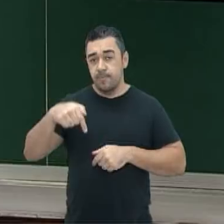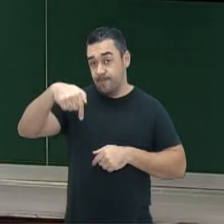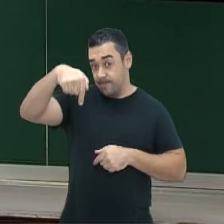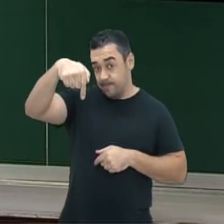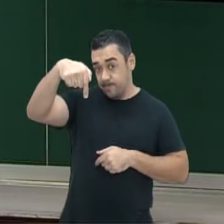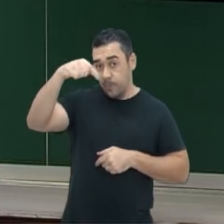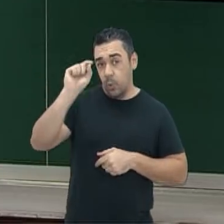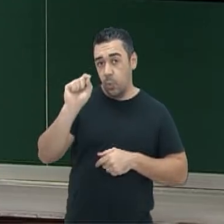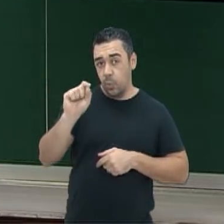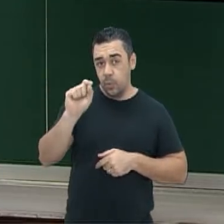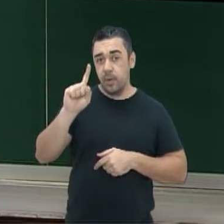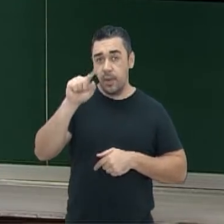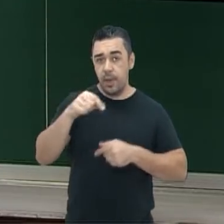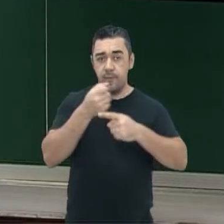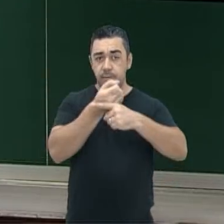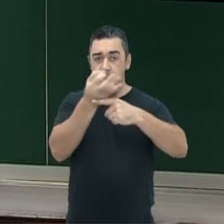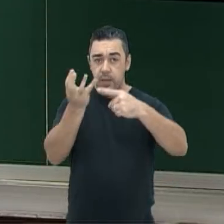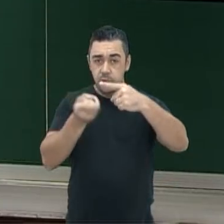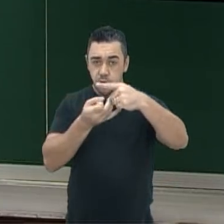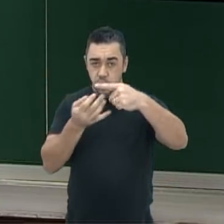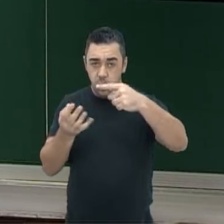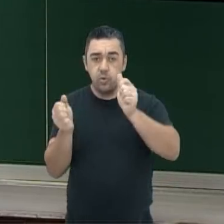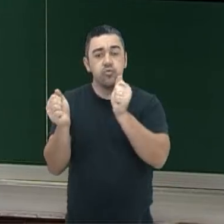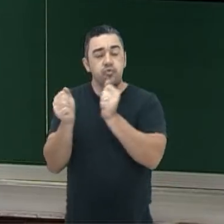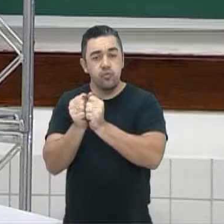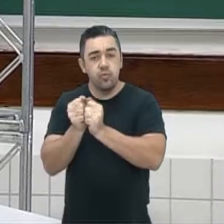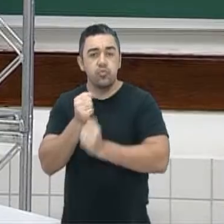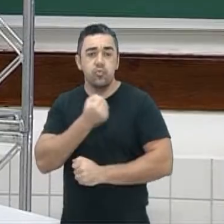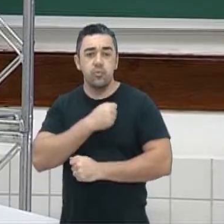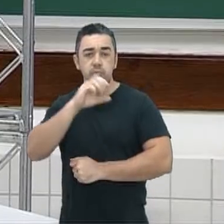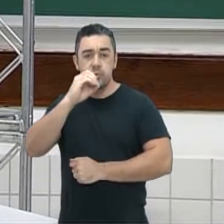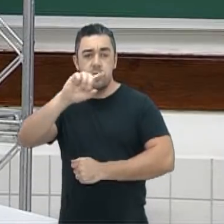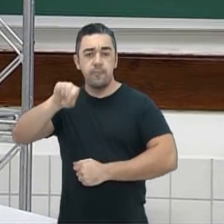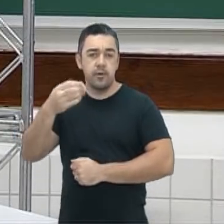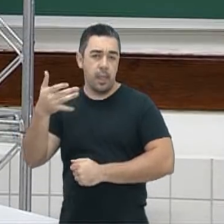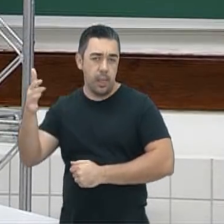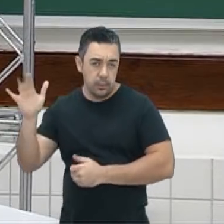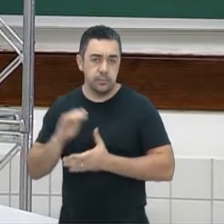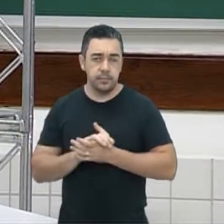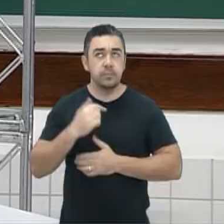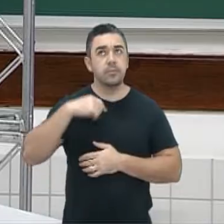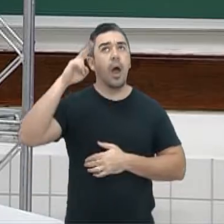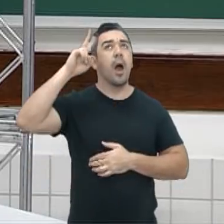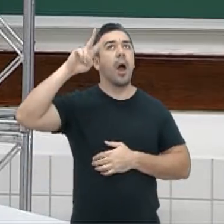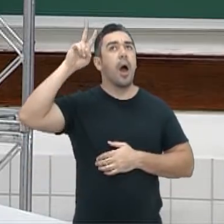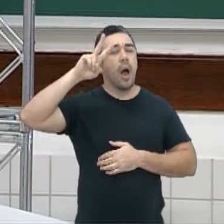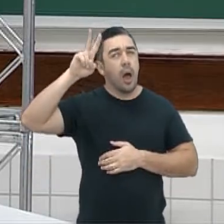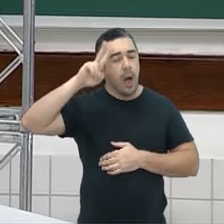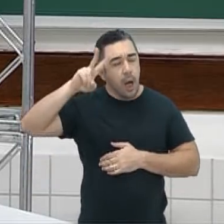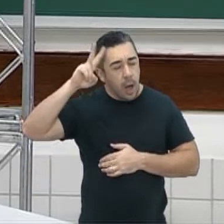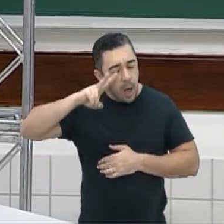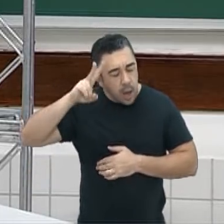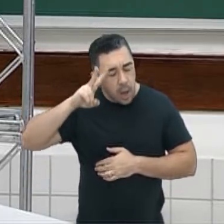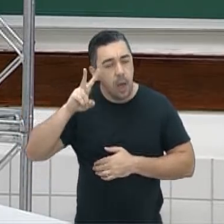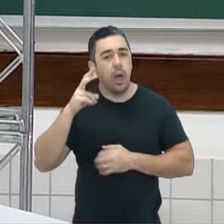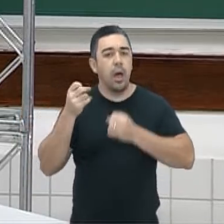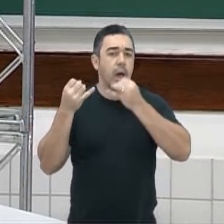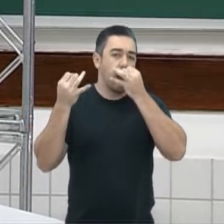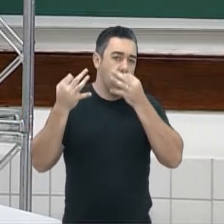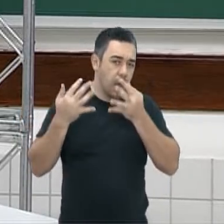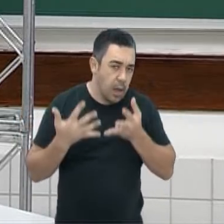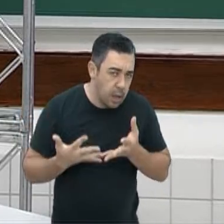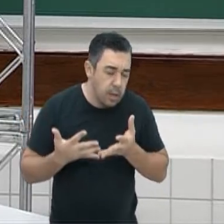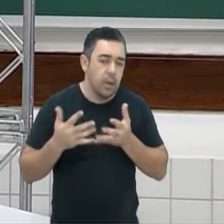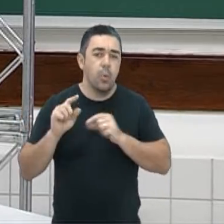racionais, que são as frações e os decimais. Ah, professora, então eu lembro lá da aula de superfície que a